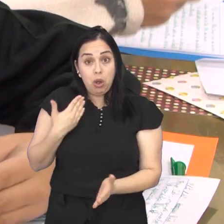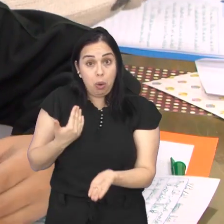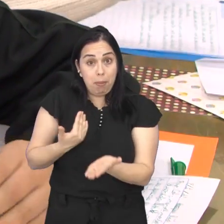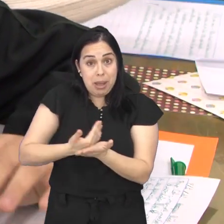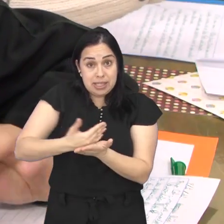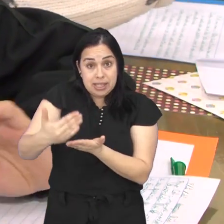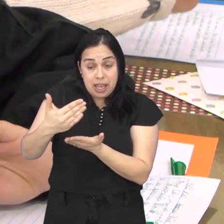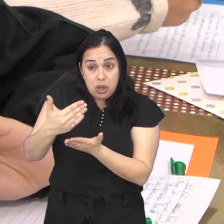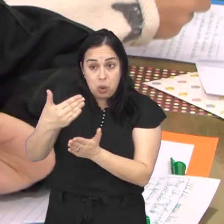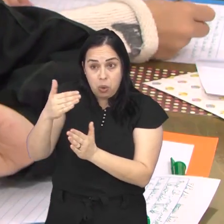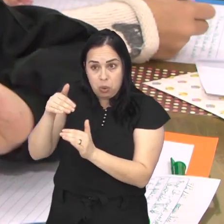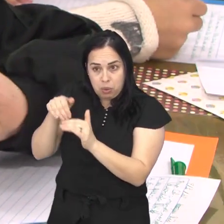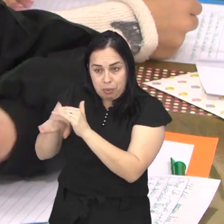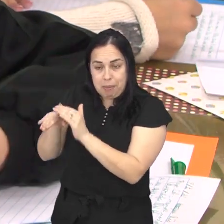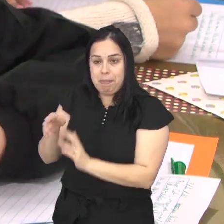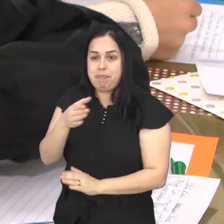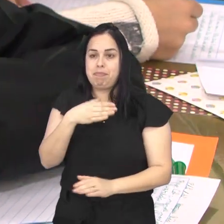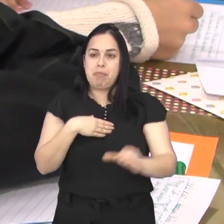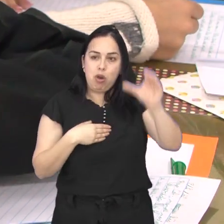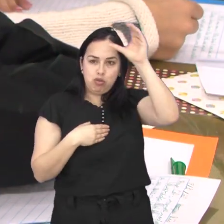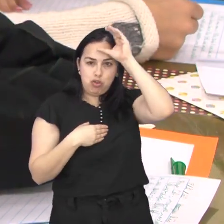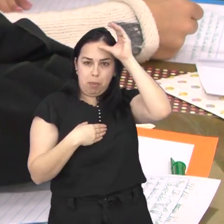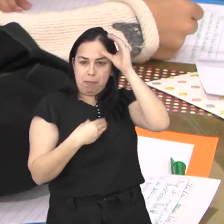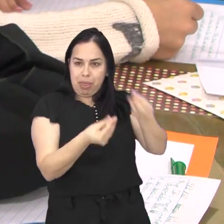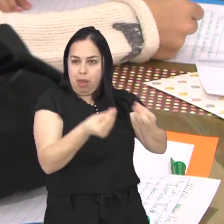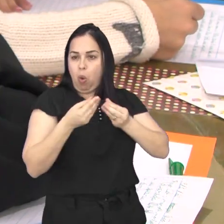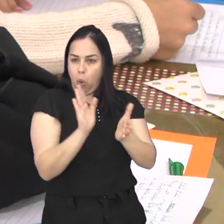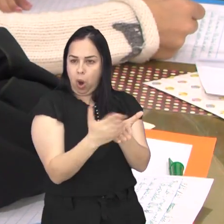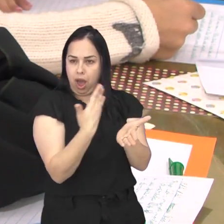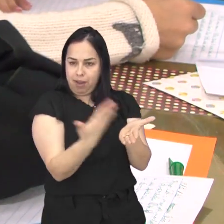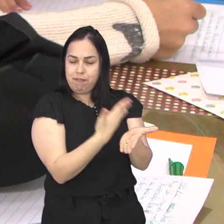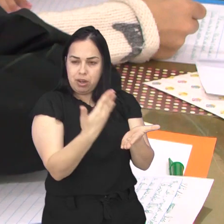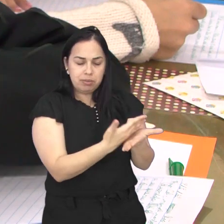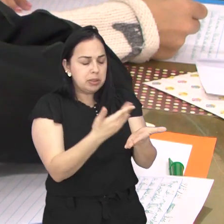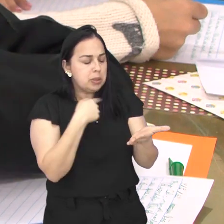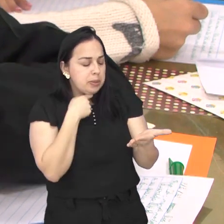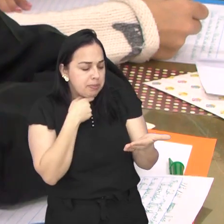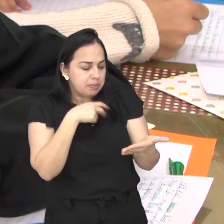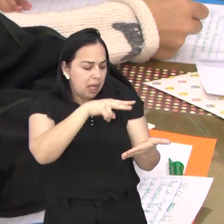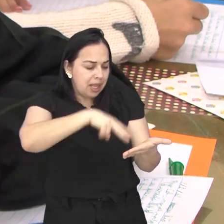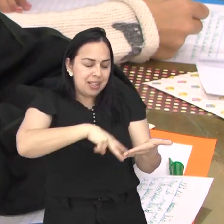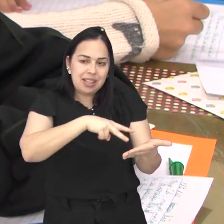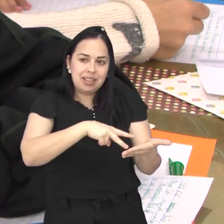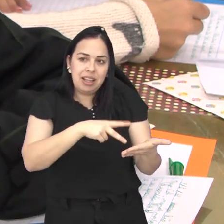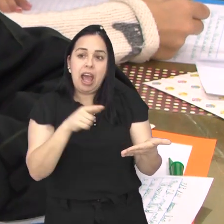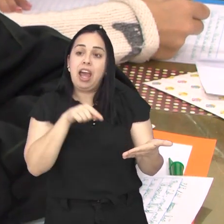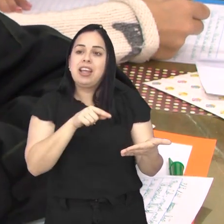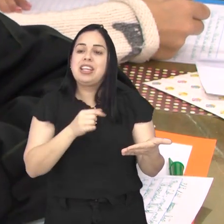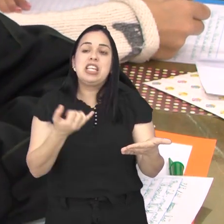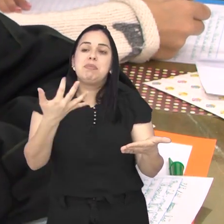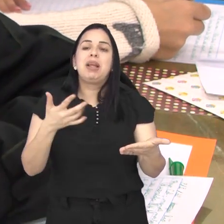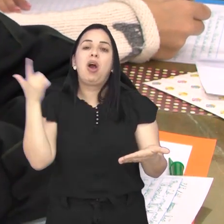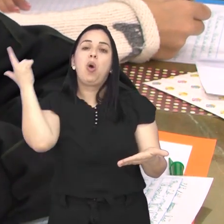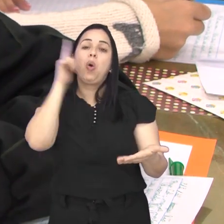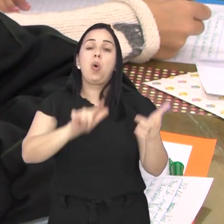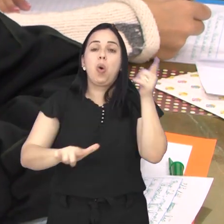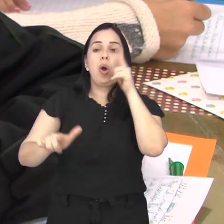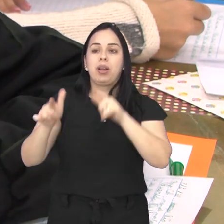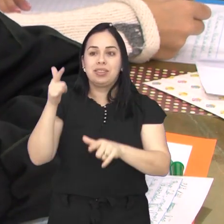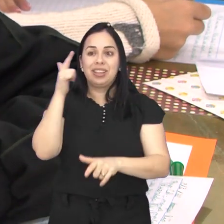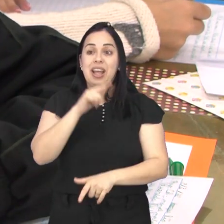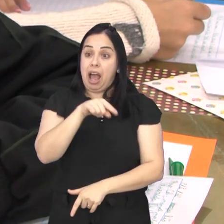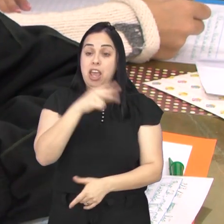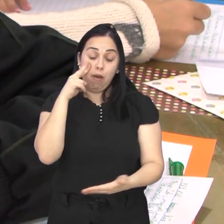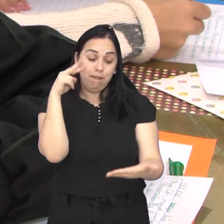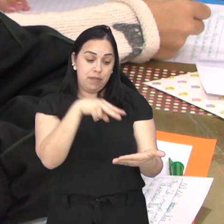Eu comecei colecionando porque os meus tios me deram um livro. E ele é tipo um livro de conquistas. E daí